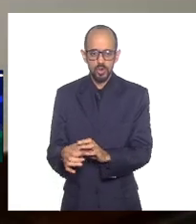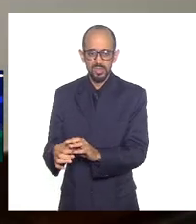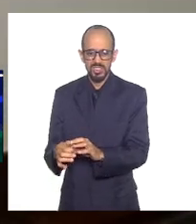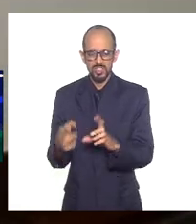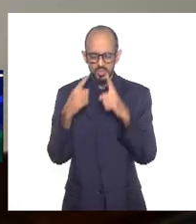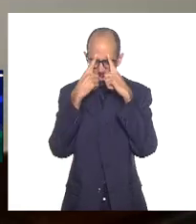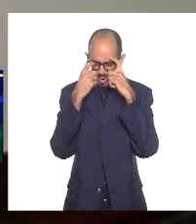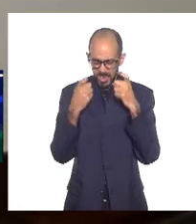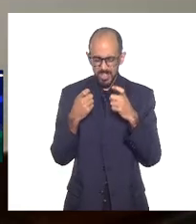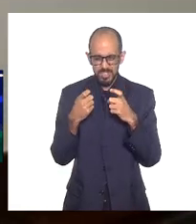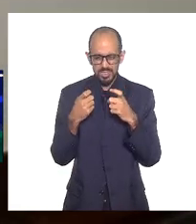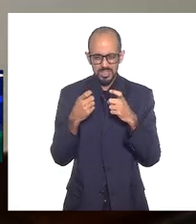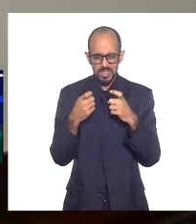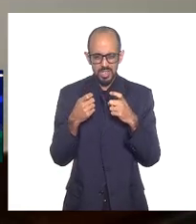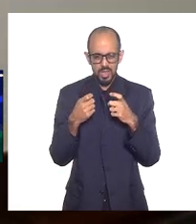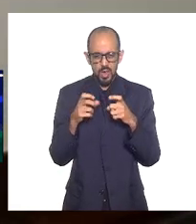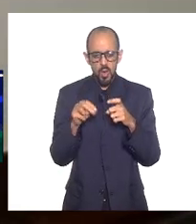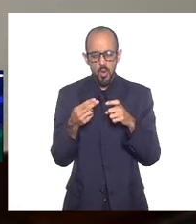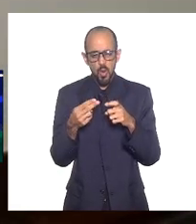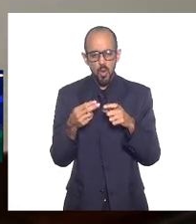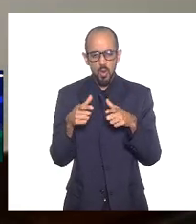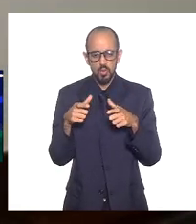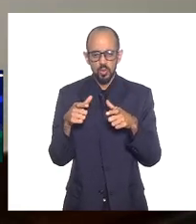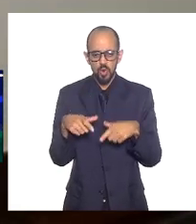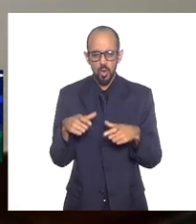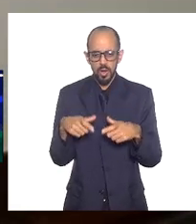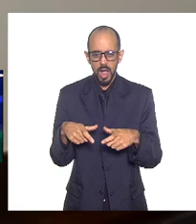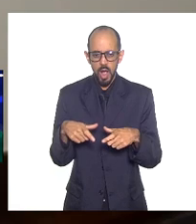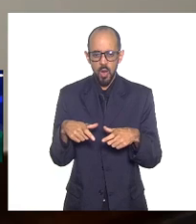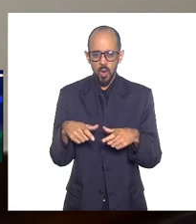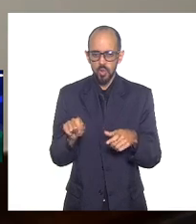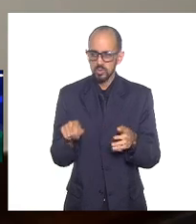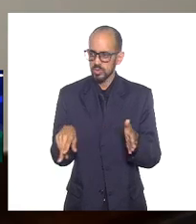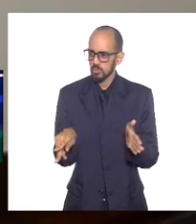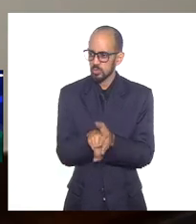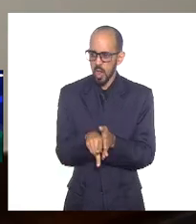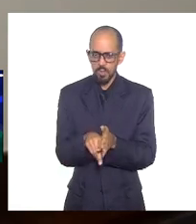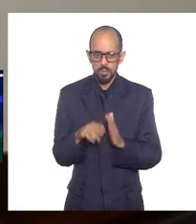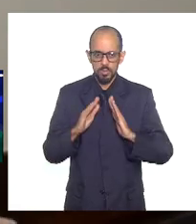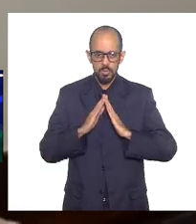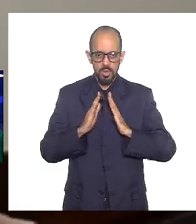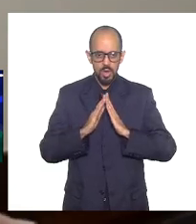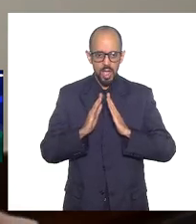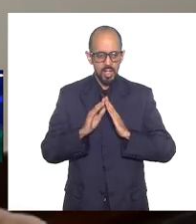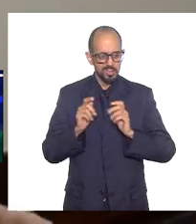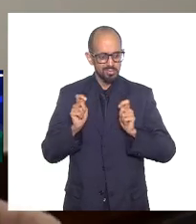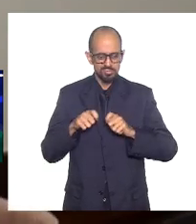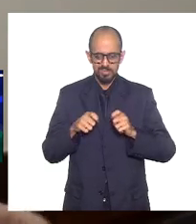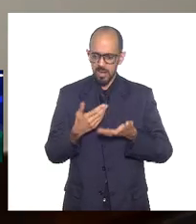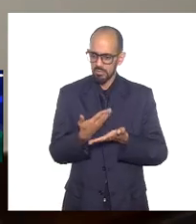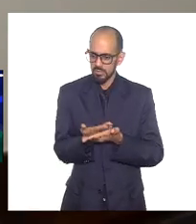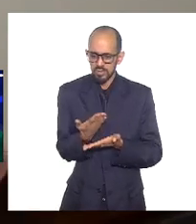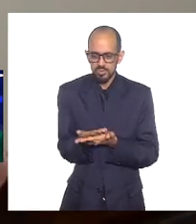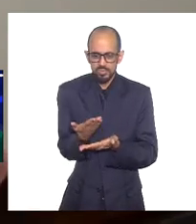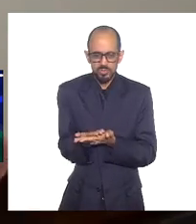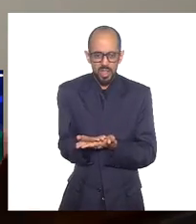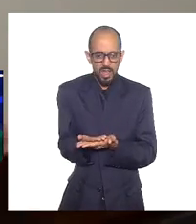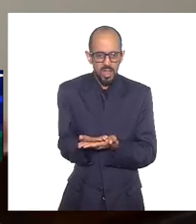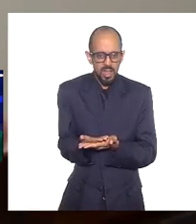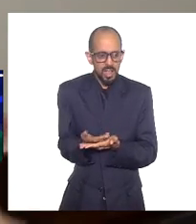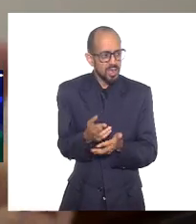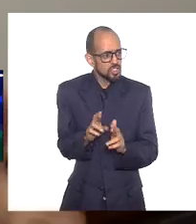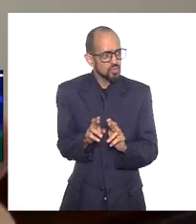residem, seja porque o espaço de suas habitações é um espaço inadequado para o estudo, porque também tem isso, né? É